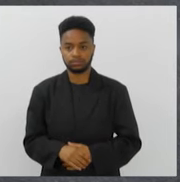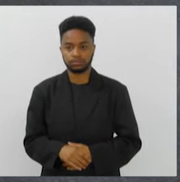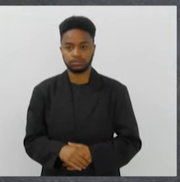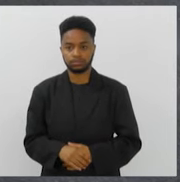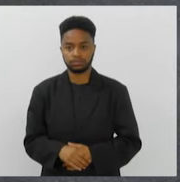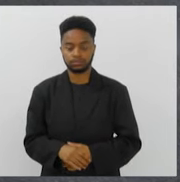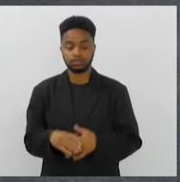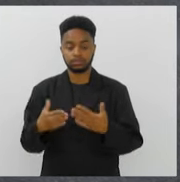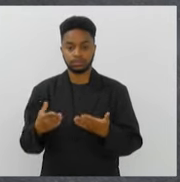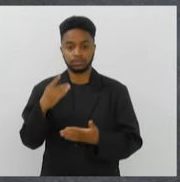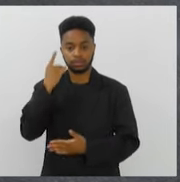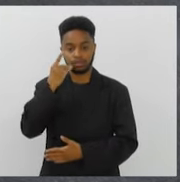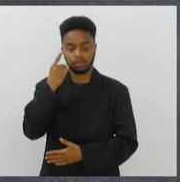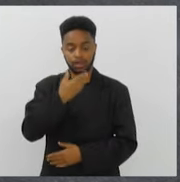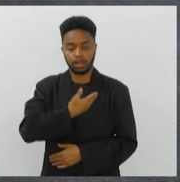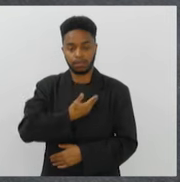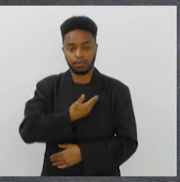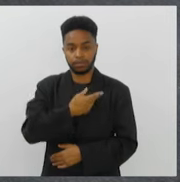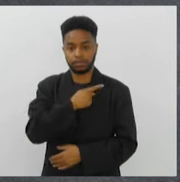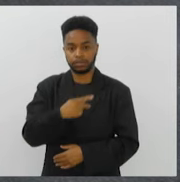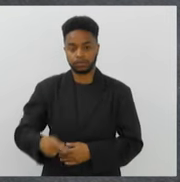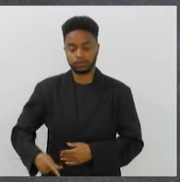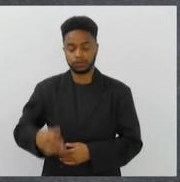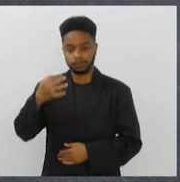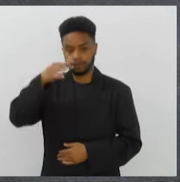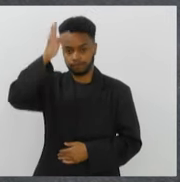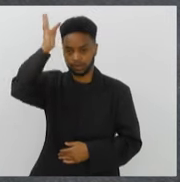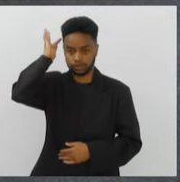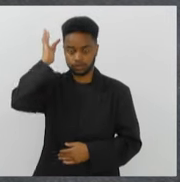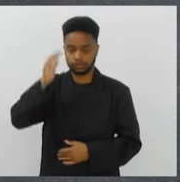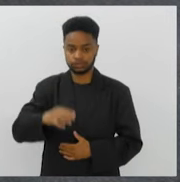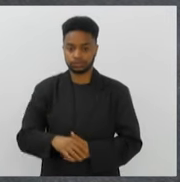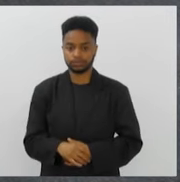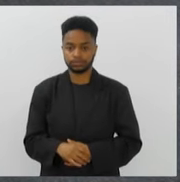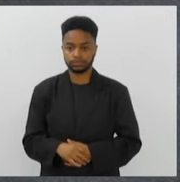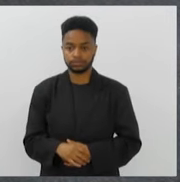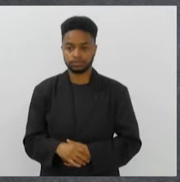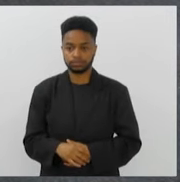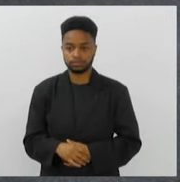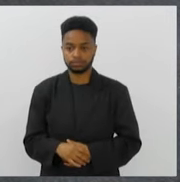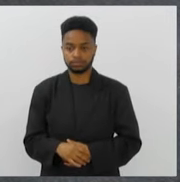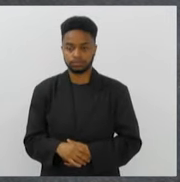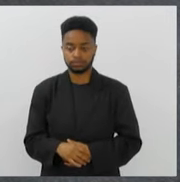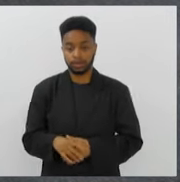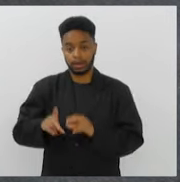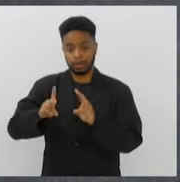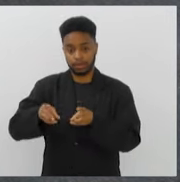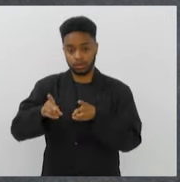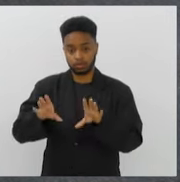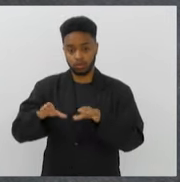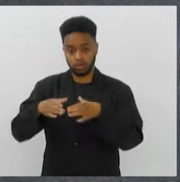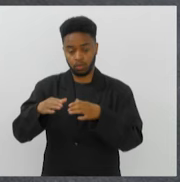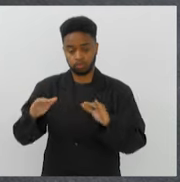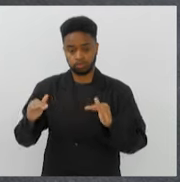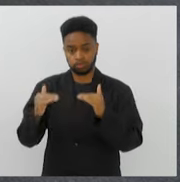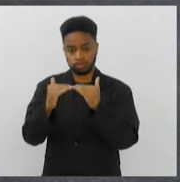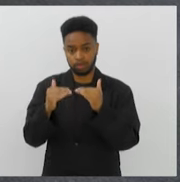Nobre deputado, amigo presidente, Fred Pacheco, essa mesma bancada